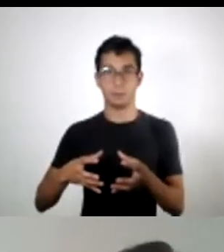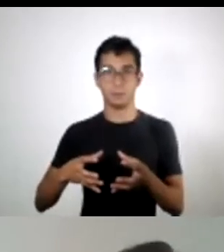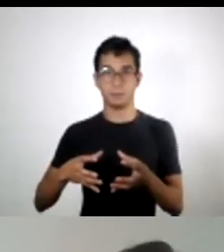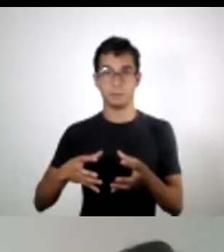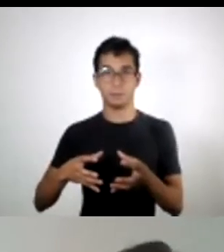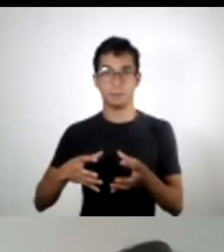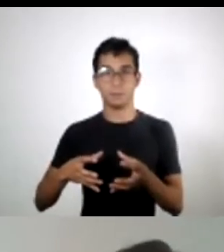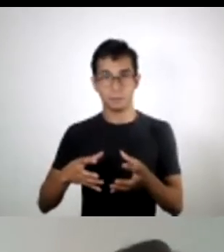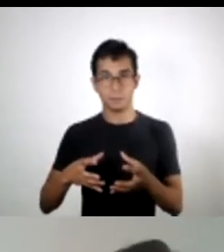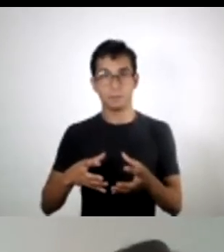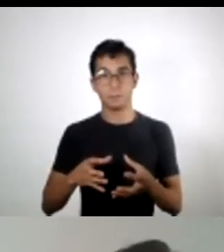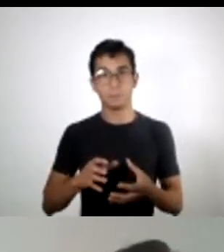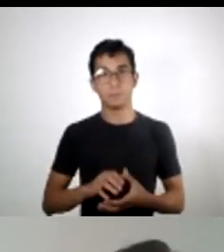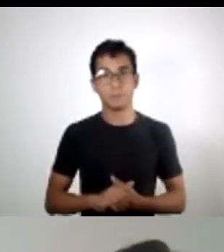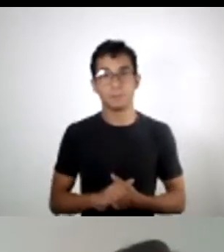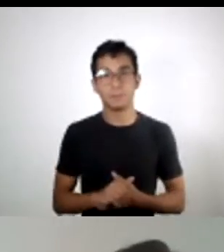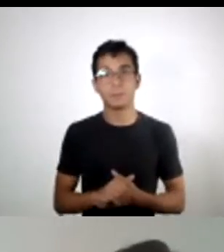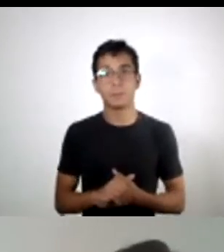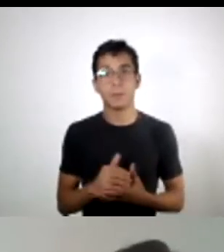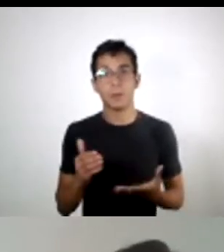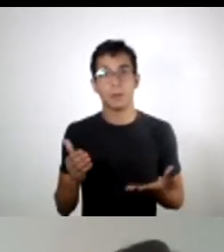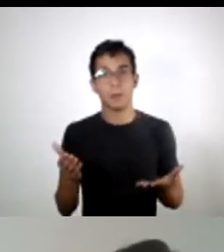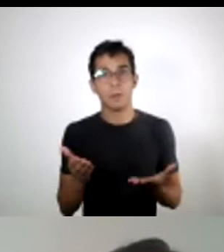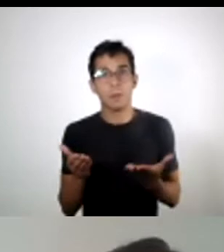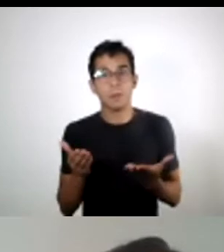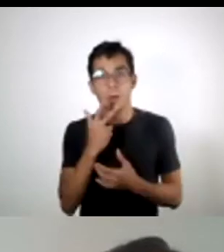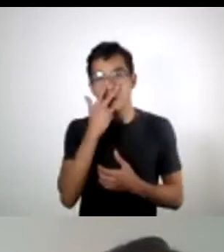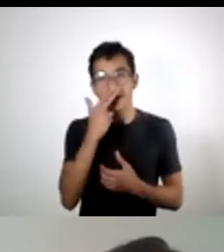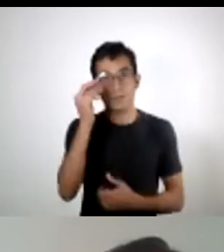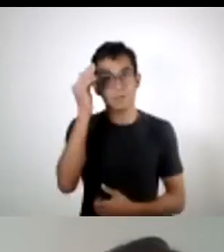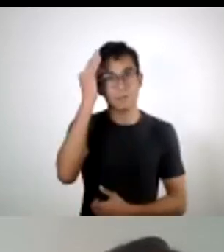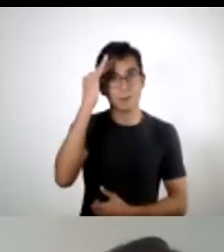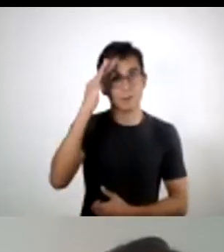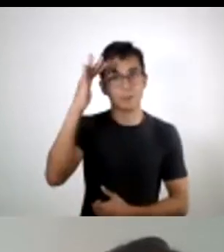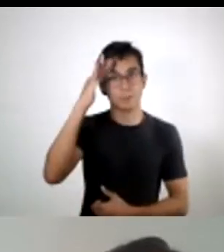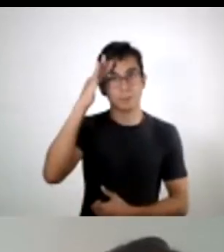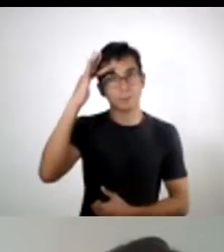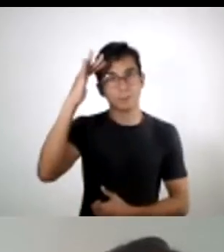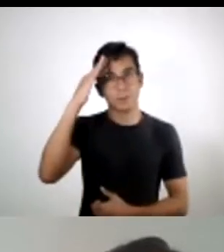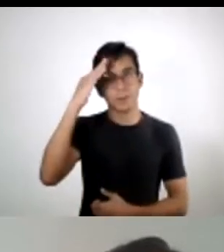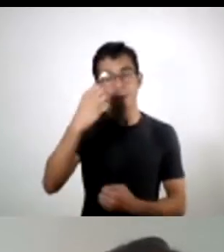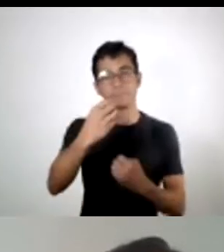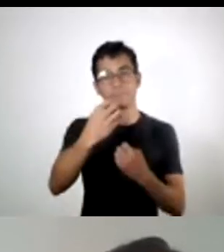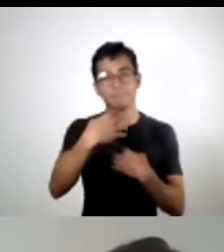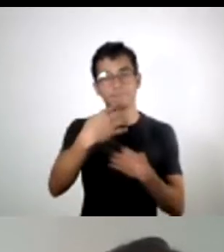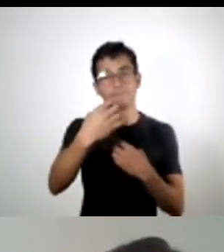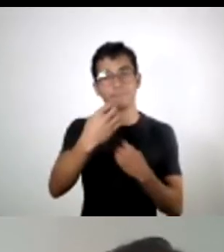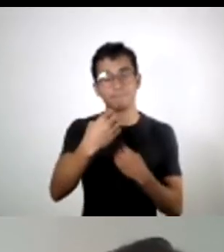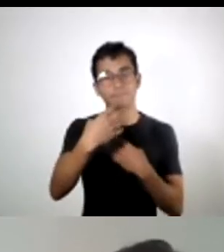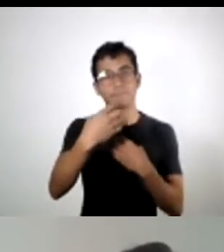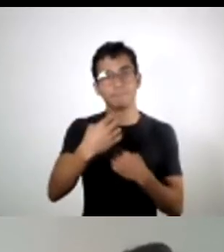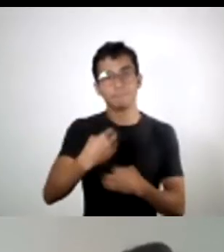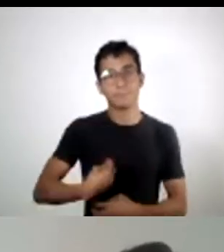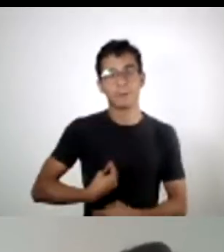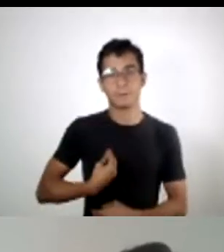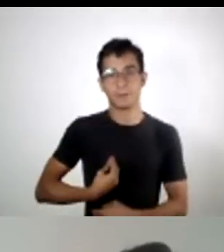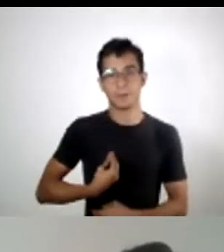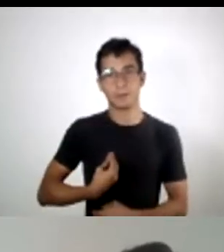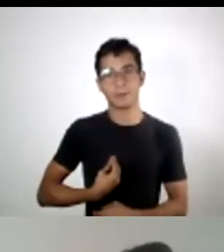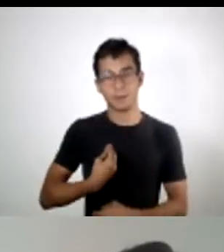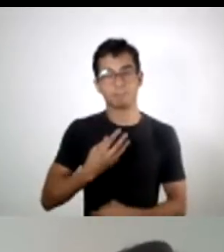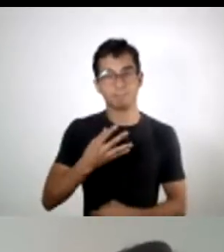eu estou encarando tudo como ensinamentos filosóficos para levar para a vida. Enfim, eu acredito que todo mundo está sentindo essa